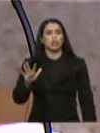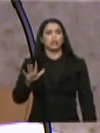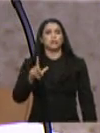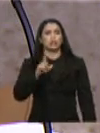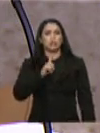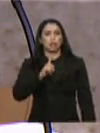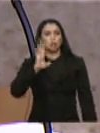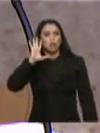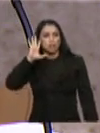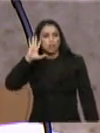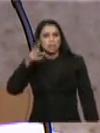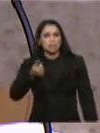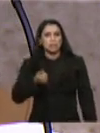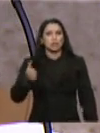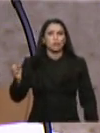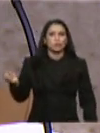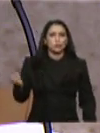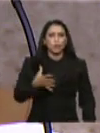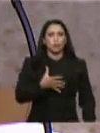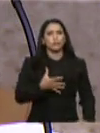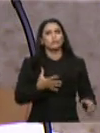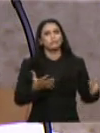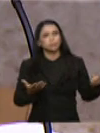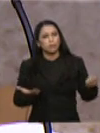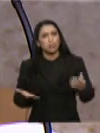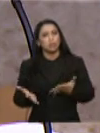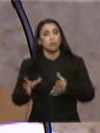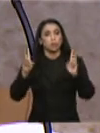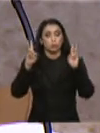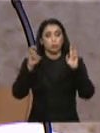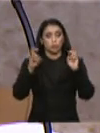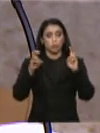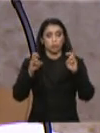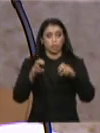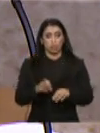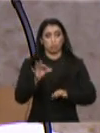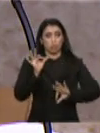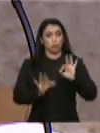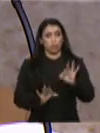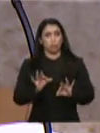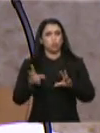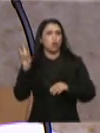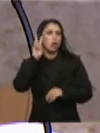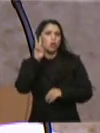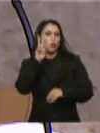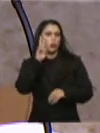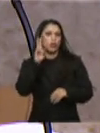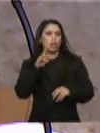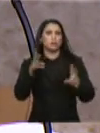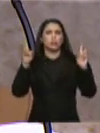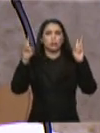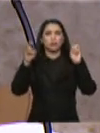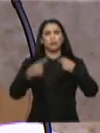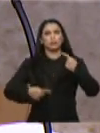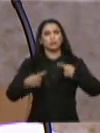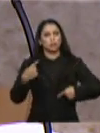circunstância inovadora no ordenamento jurídico, eu rememoro que muito se discutiu, não só